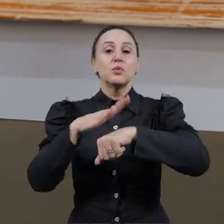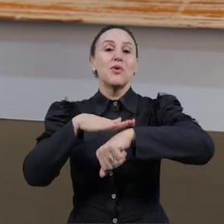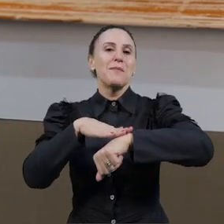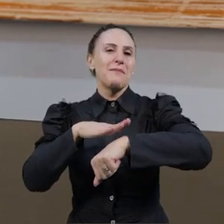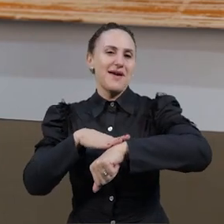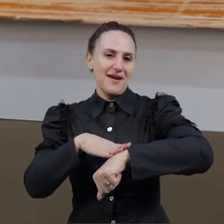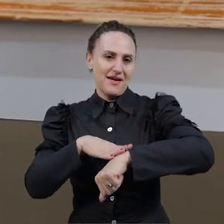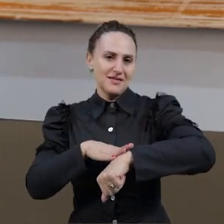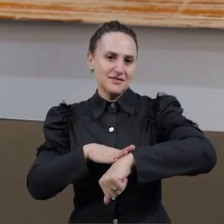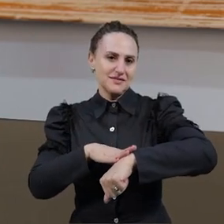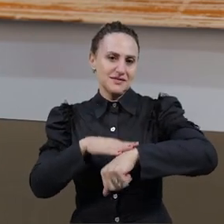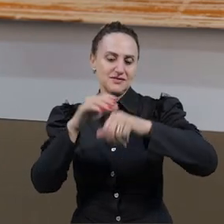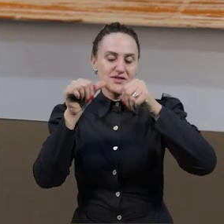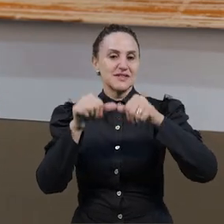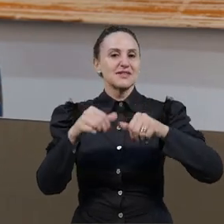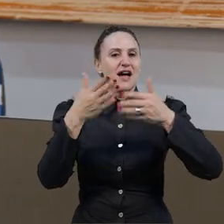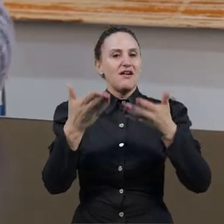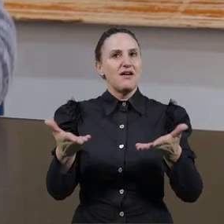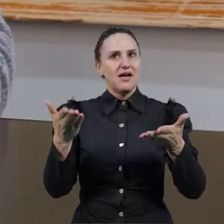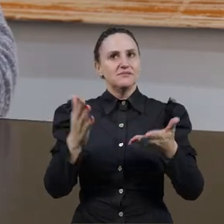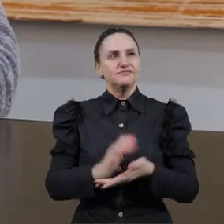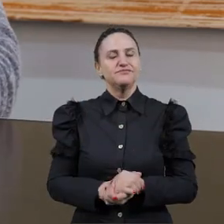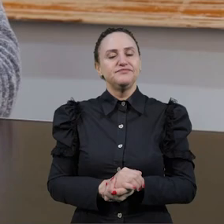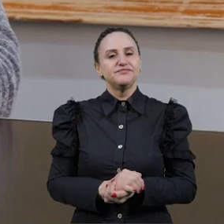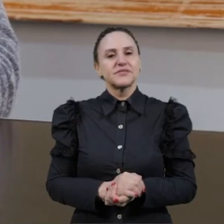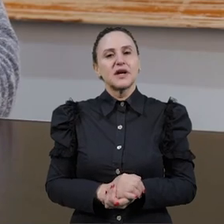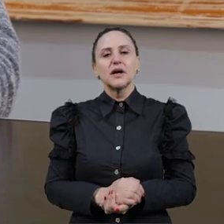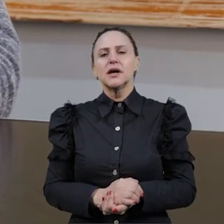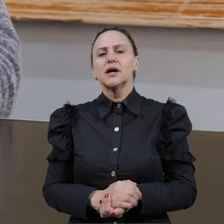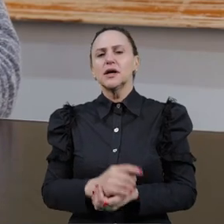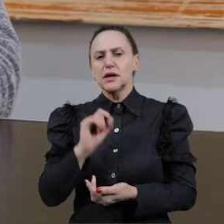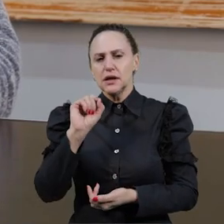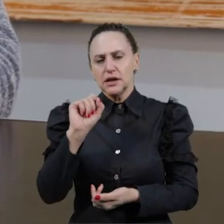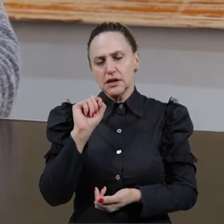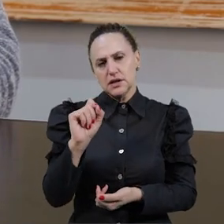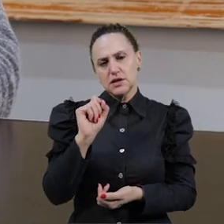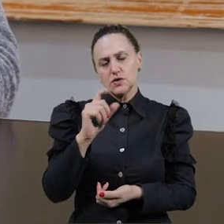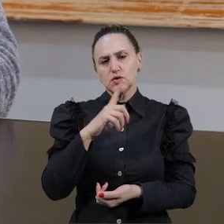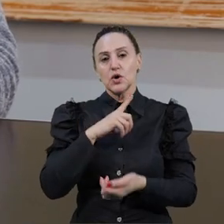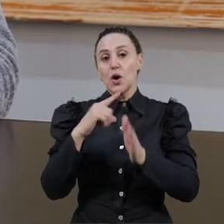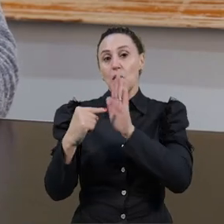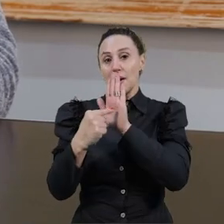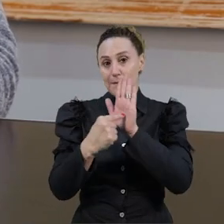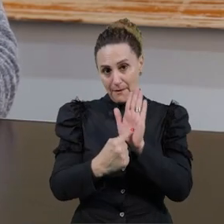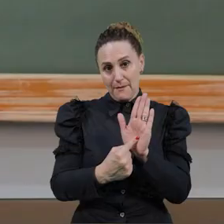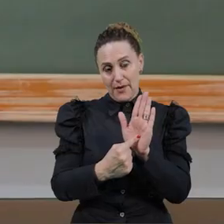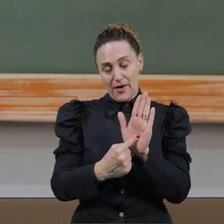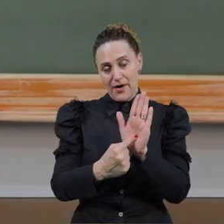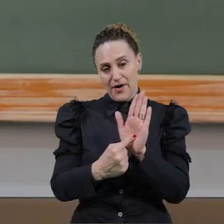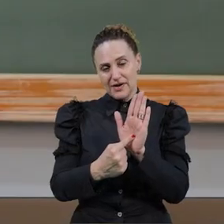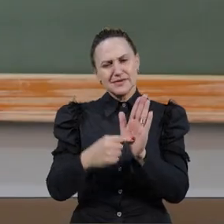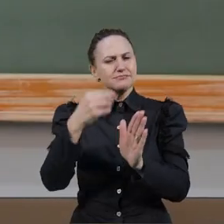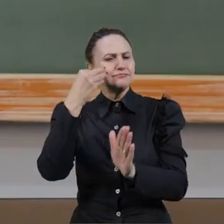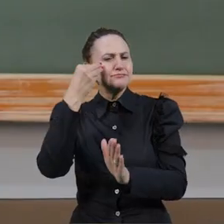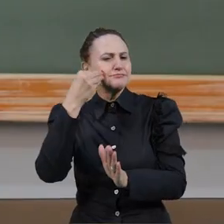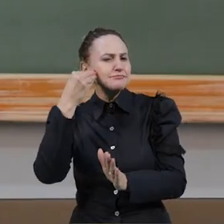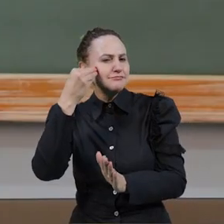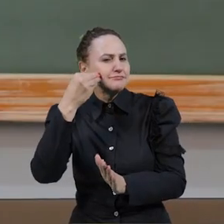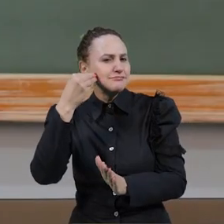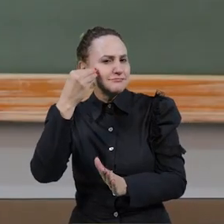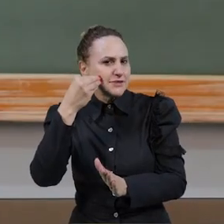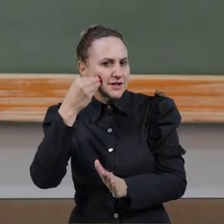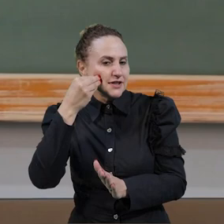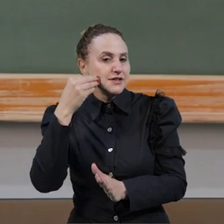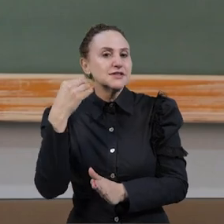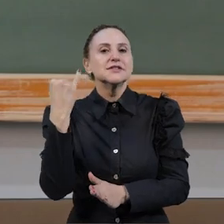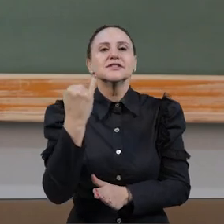você estava lá. Então, isso traz um respaldo, traz uma bagagem, uma experiência